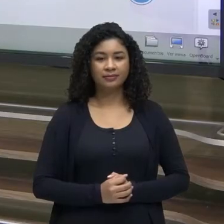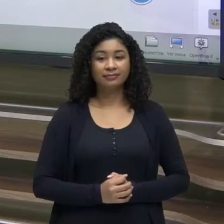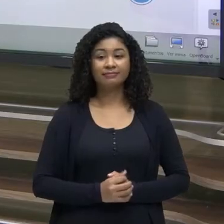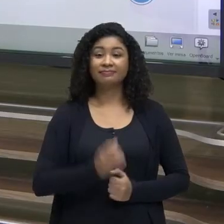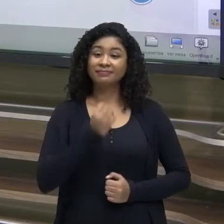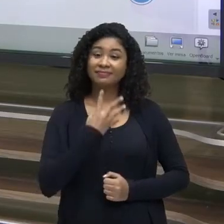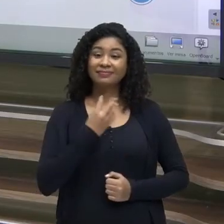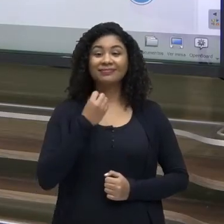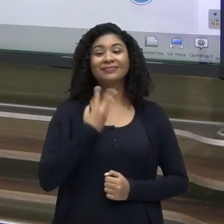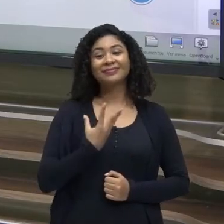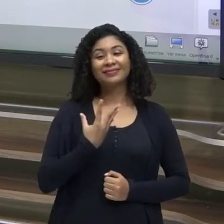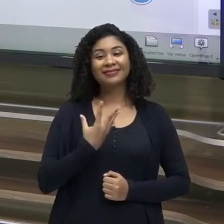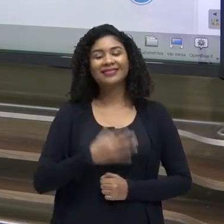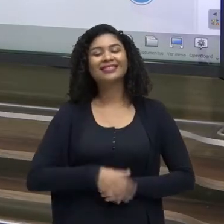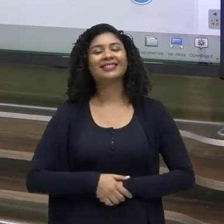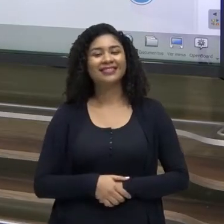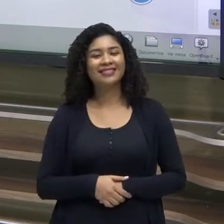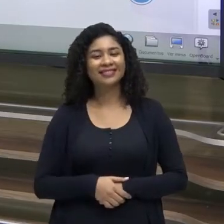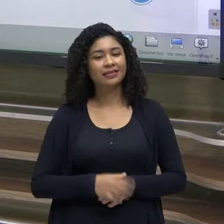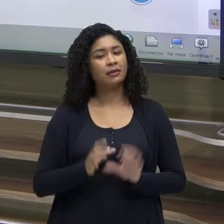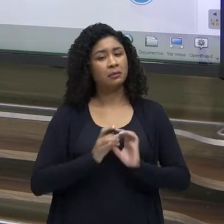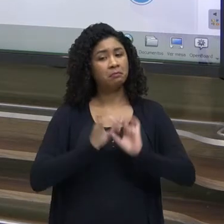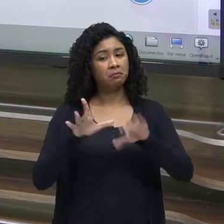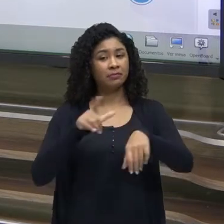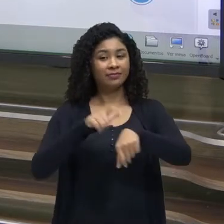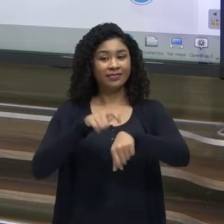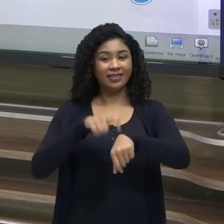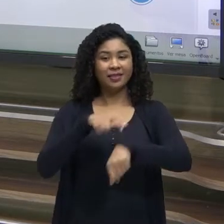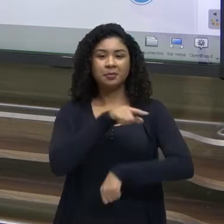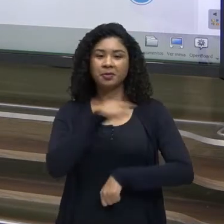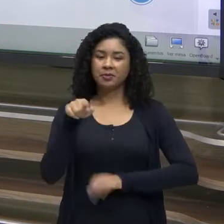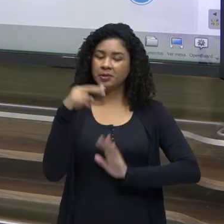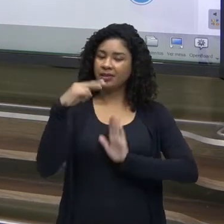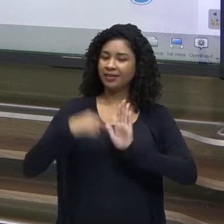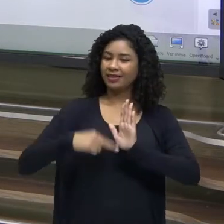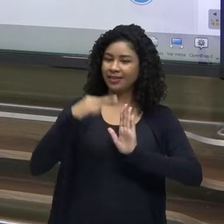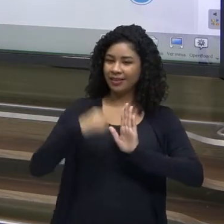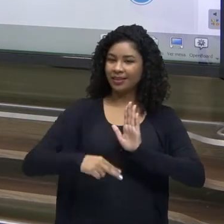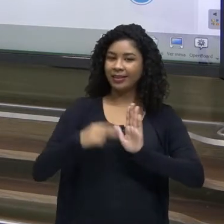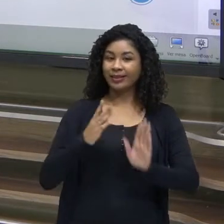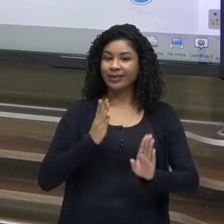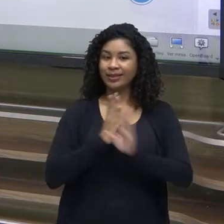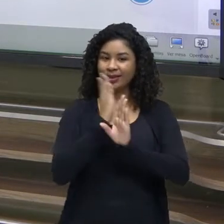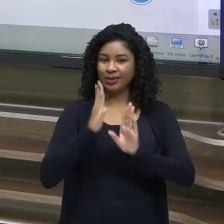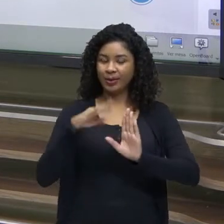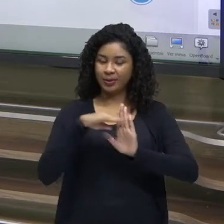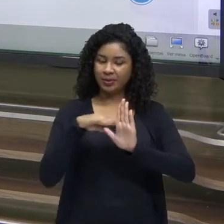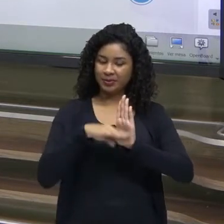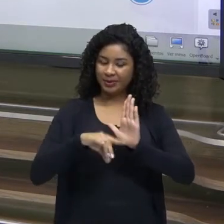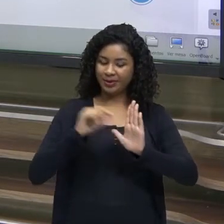Bem, queridos alunos, ficou para vocês um tempo aí para que vocês pudessem identificar qual é a alternativa que vai